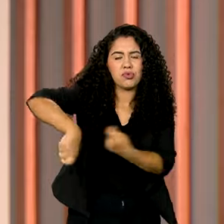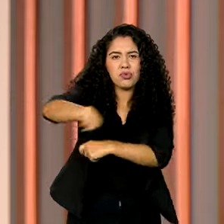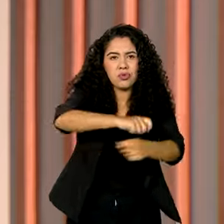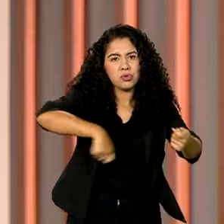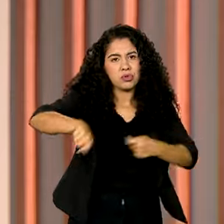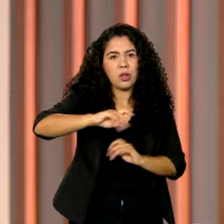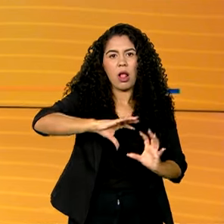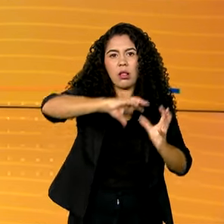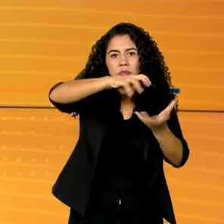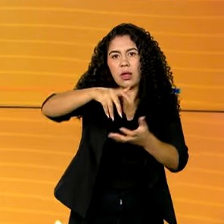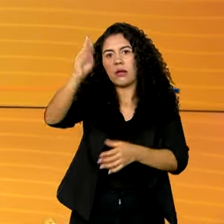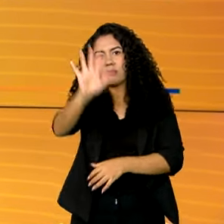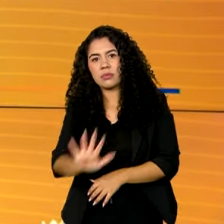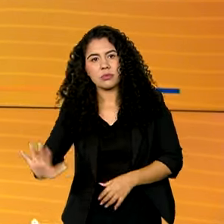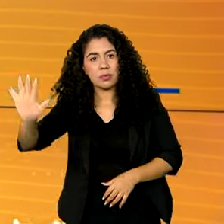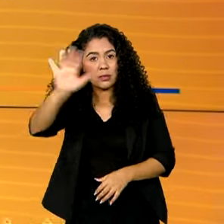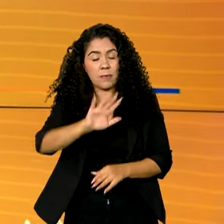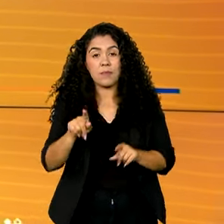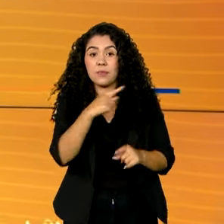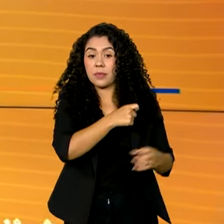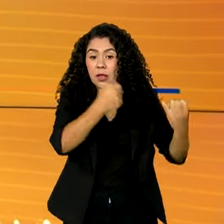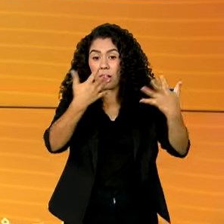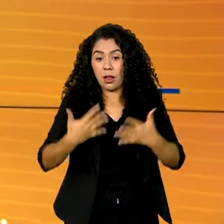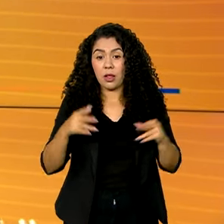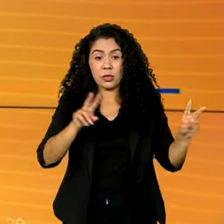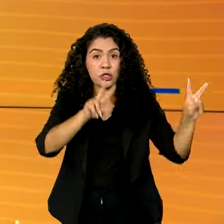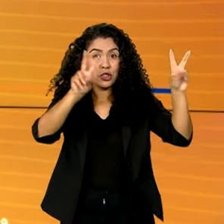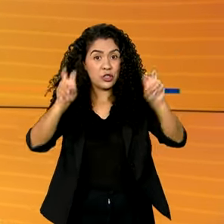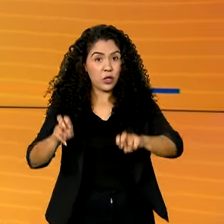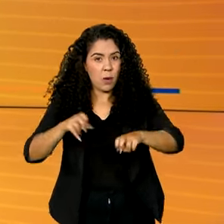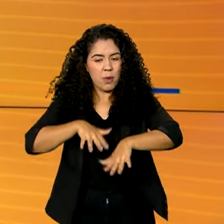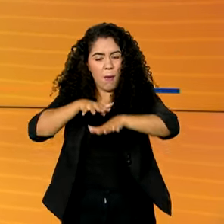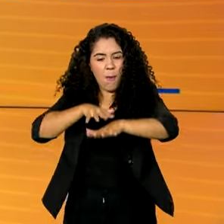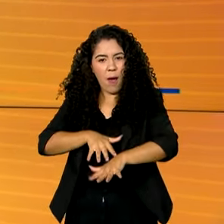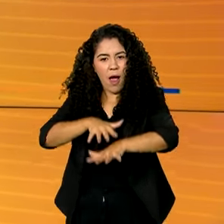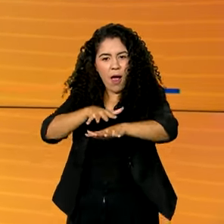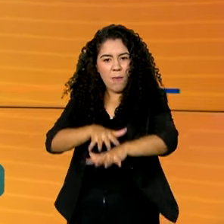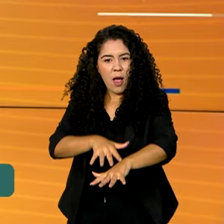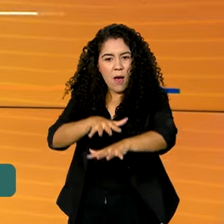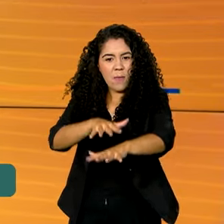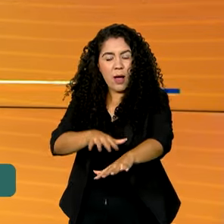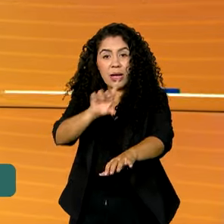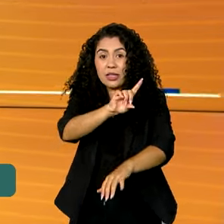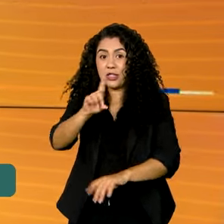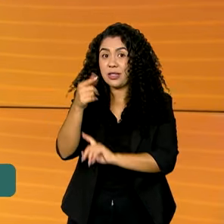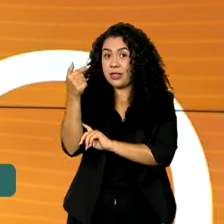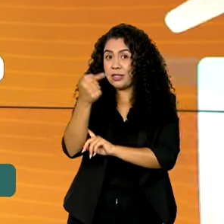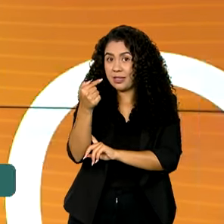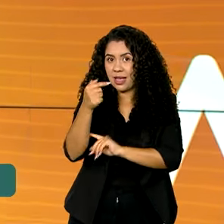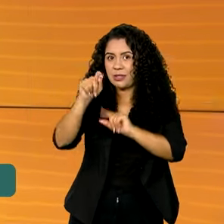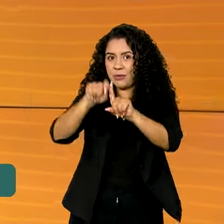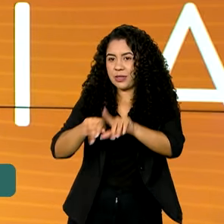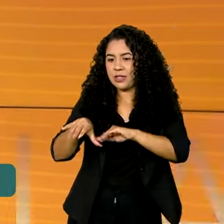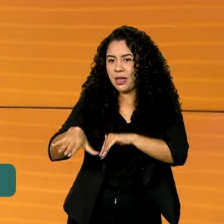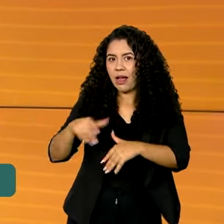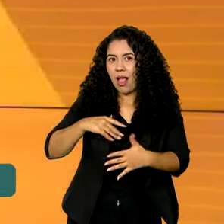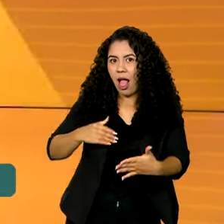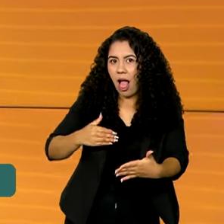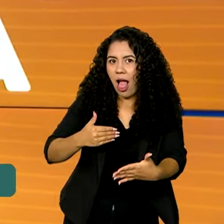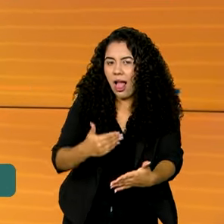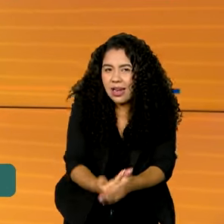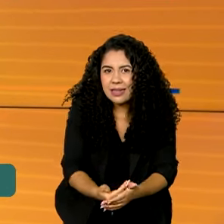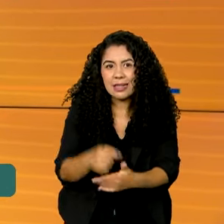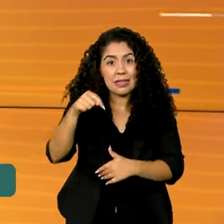internacionais. O desfile de 7 de setembro está chegando e, em Brasília, os preparativos estão a todo vapor